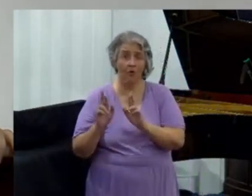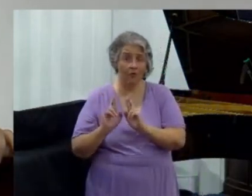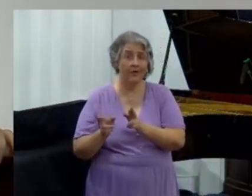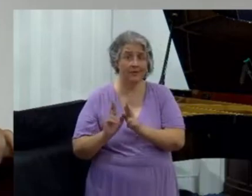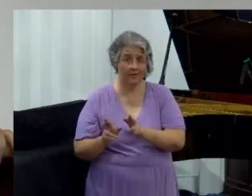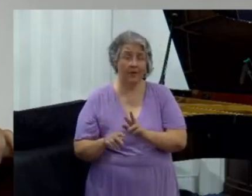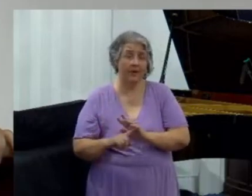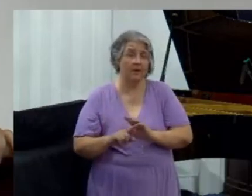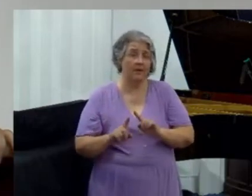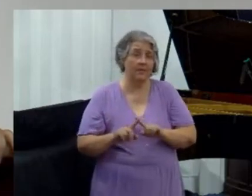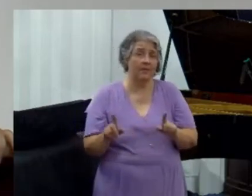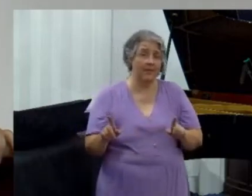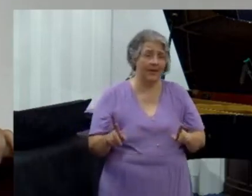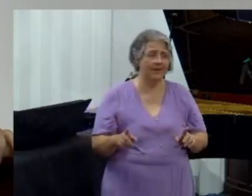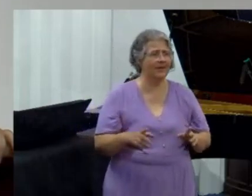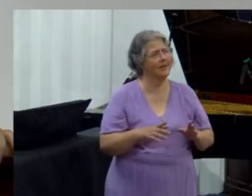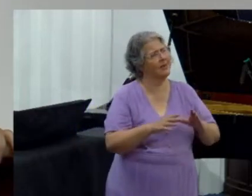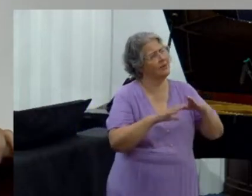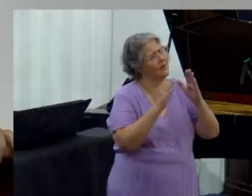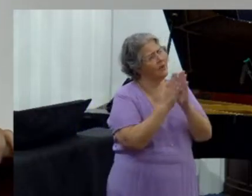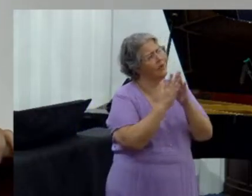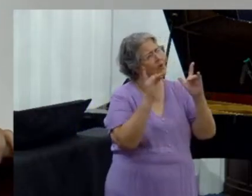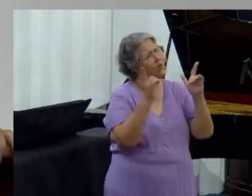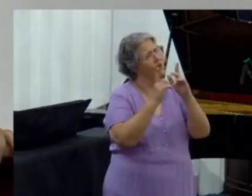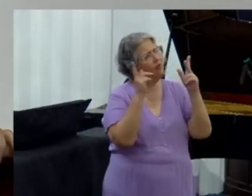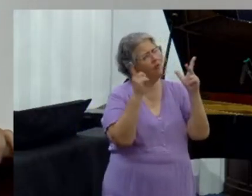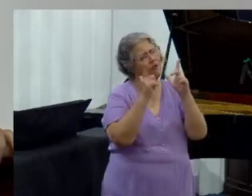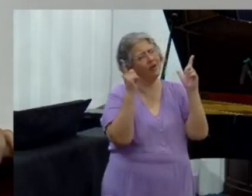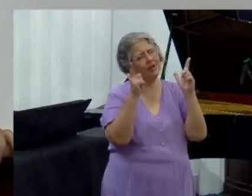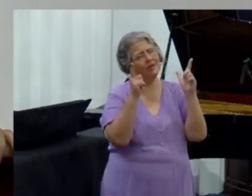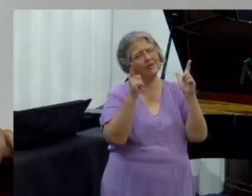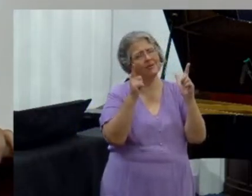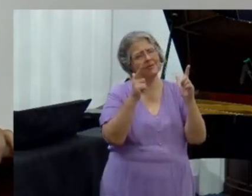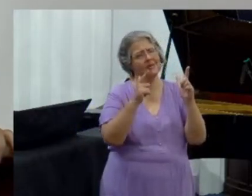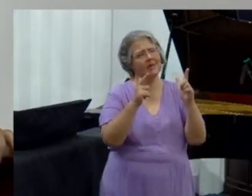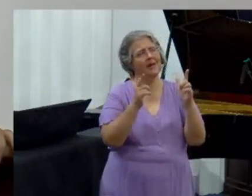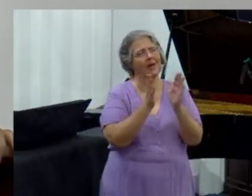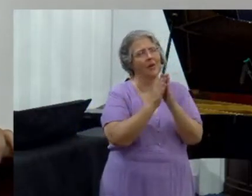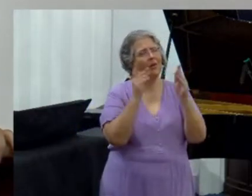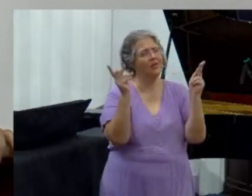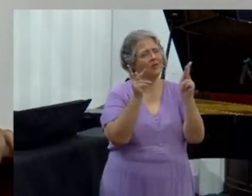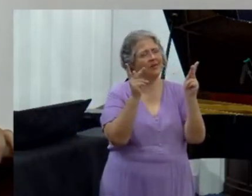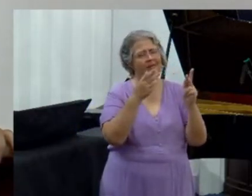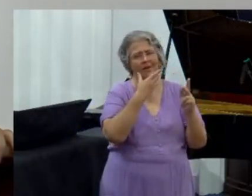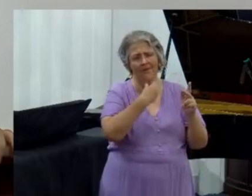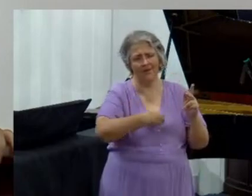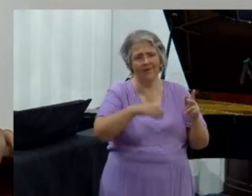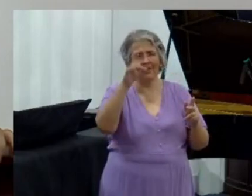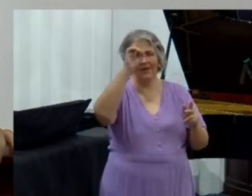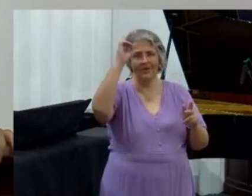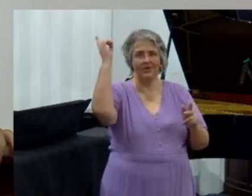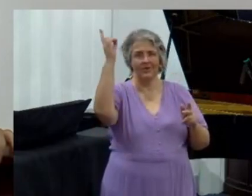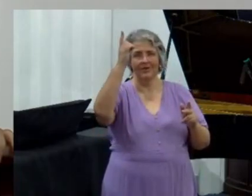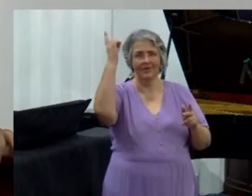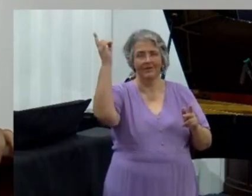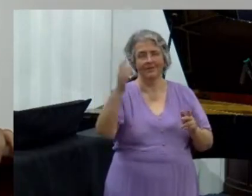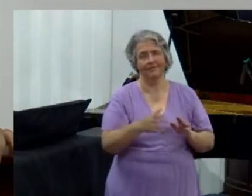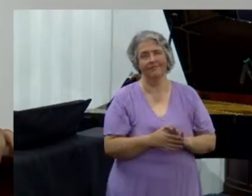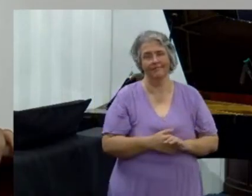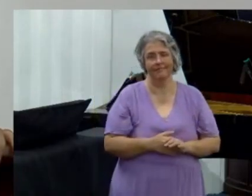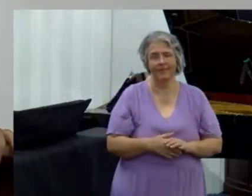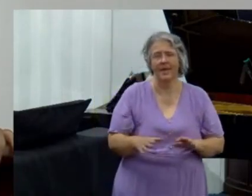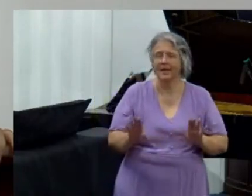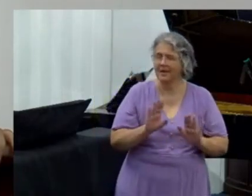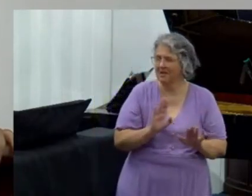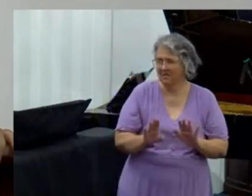clamando Hosana ao filho de Davi, mas crianças clamando Hosana ao filho de Davi. Talvez a multidão já não estivesse tão